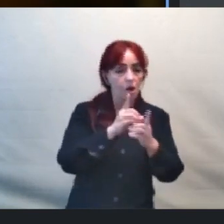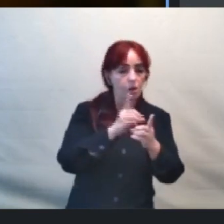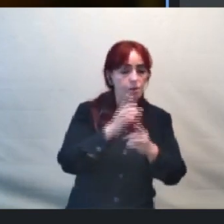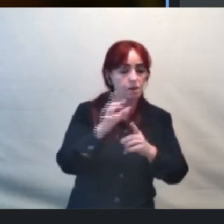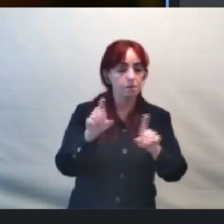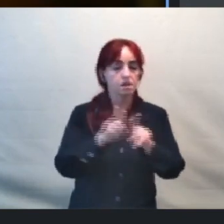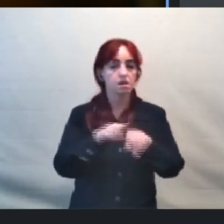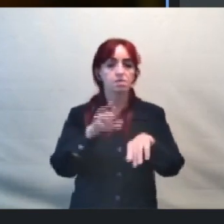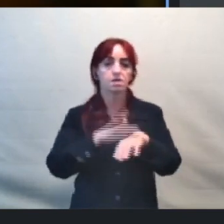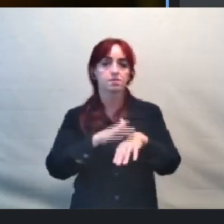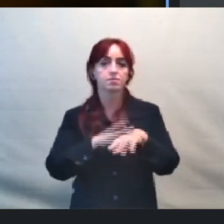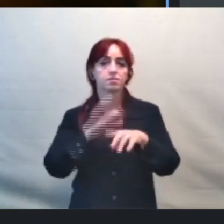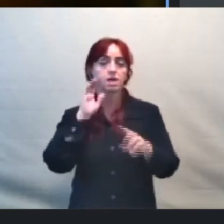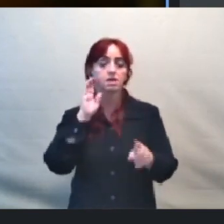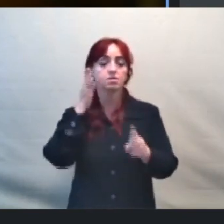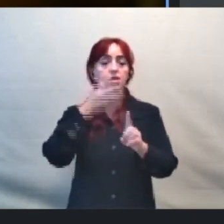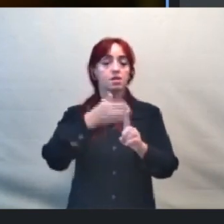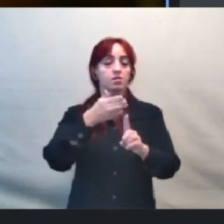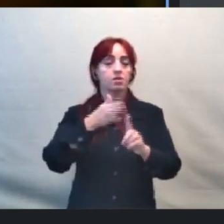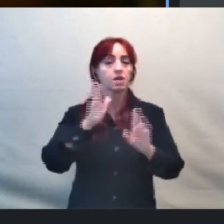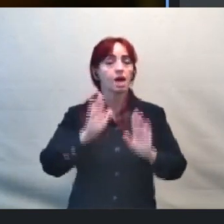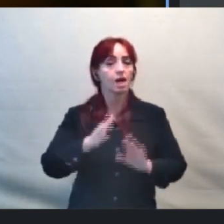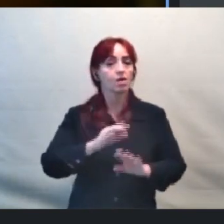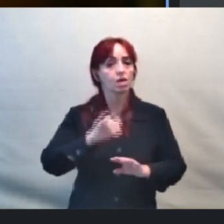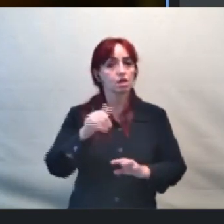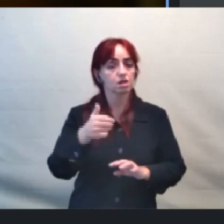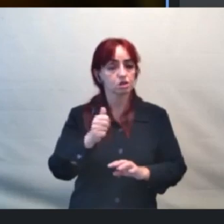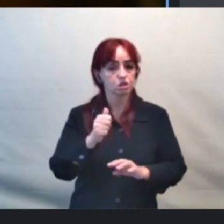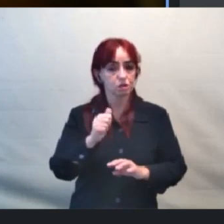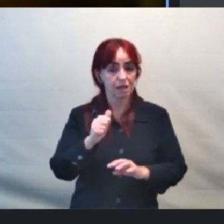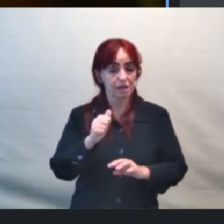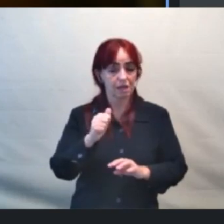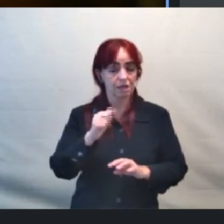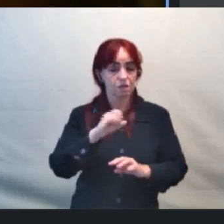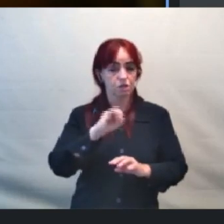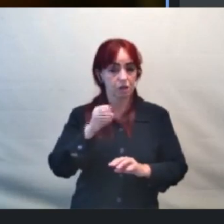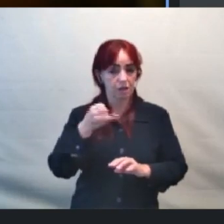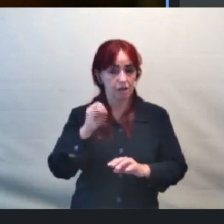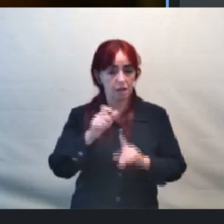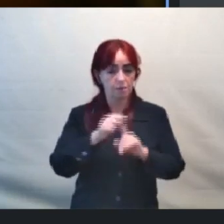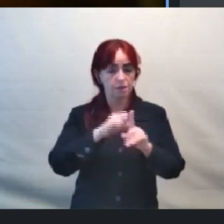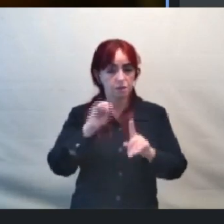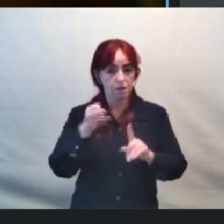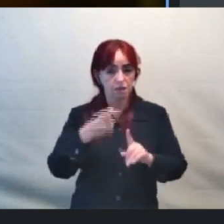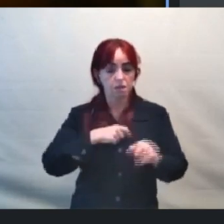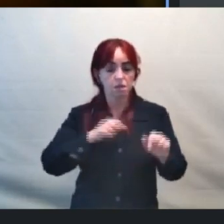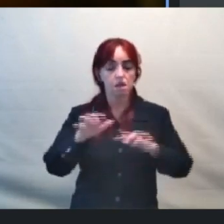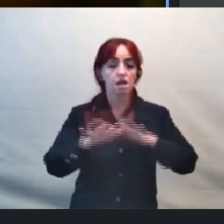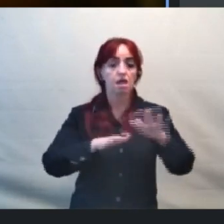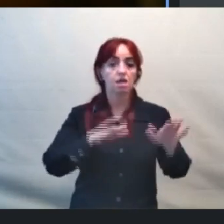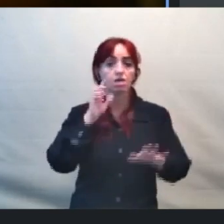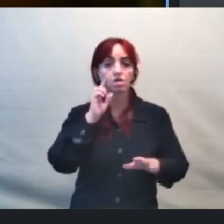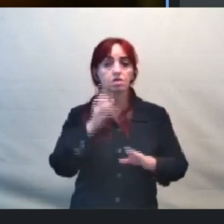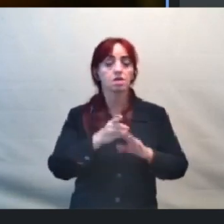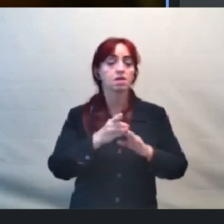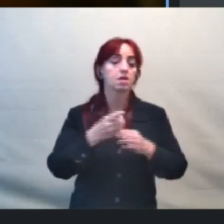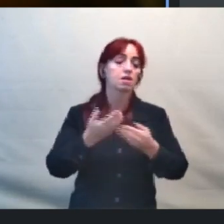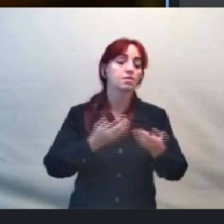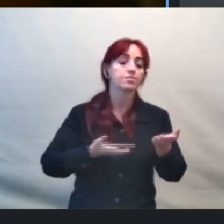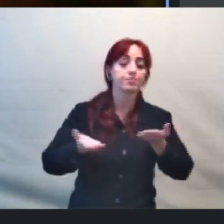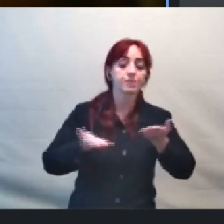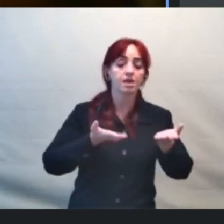mais especificamente agora, a partir de janeiro desse ano, as ações mesmo de... sobretudo de acompanhamento e